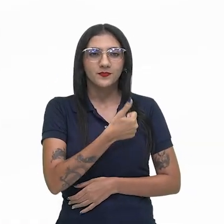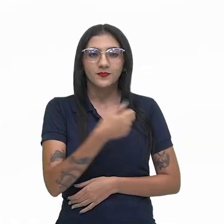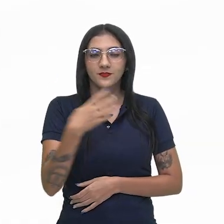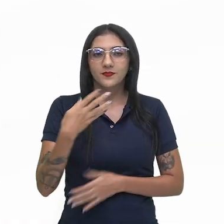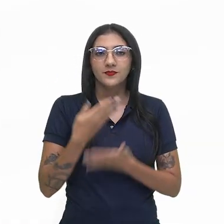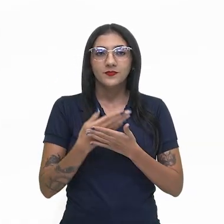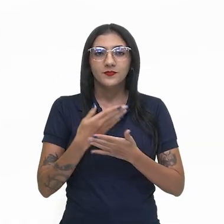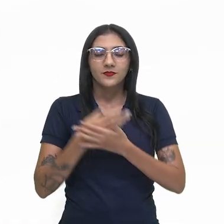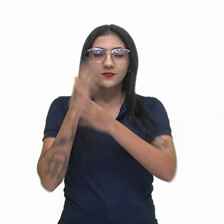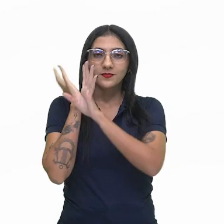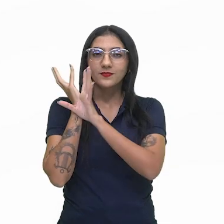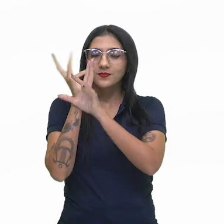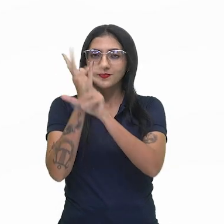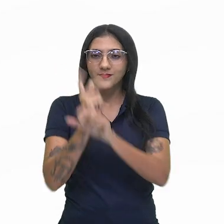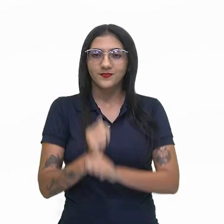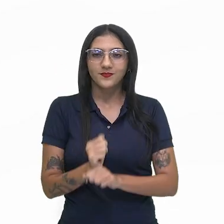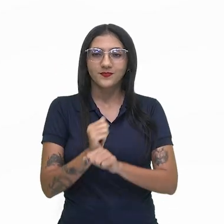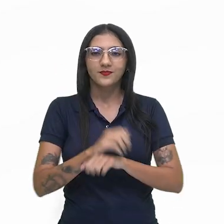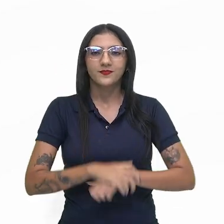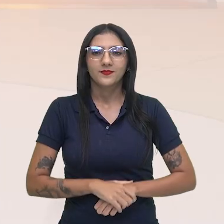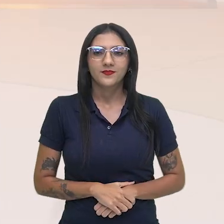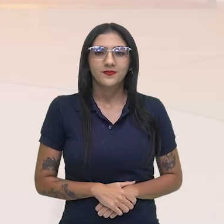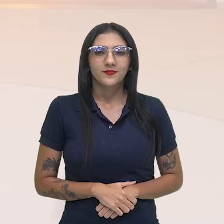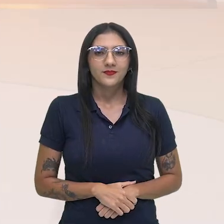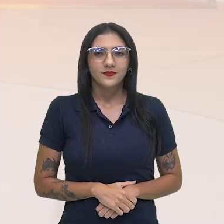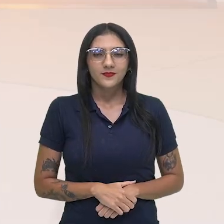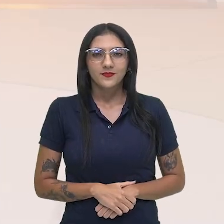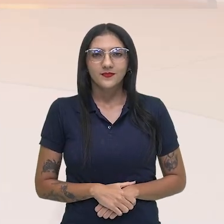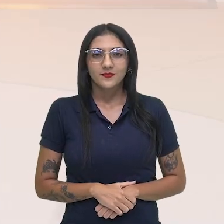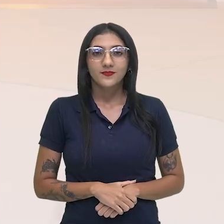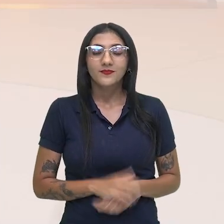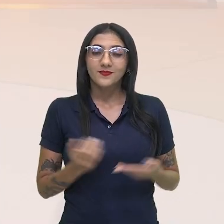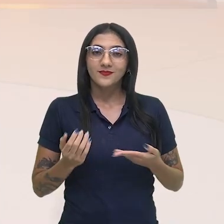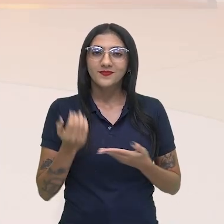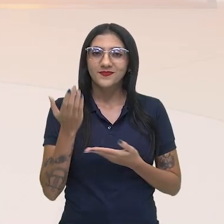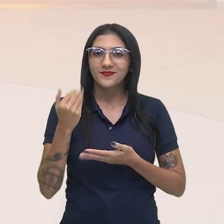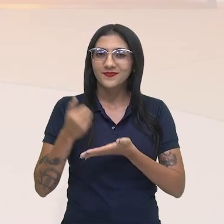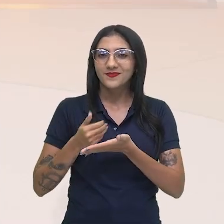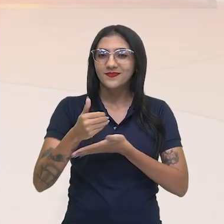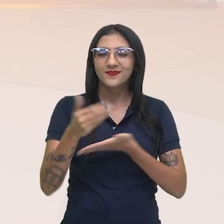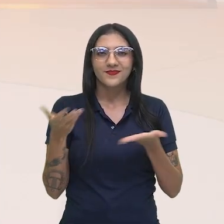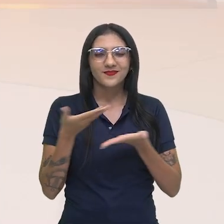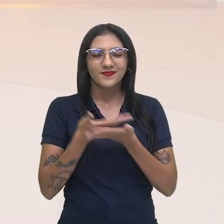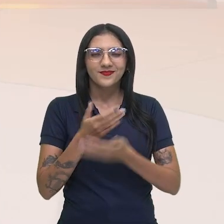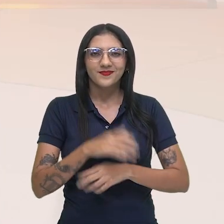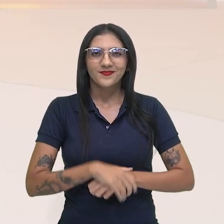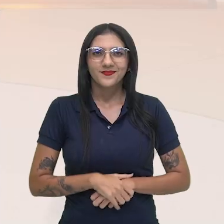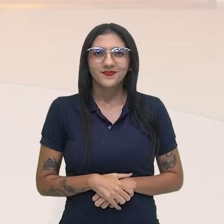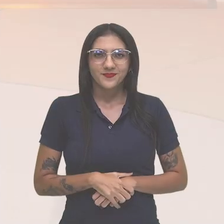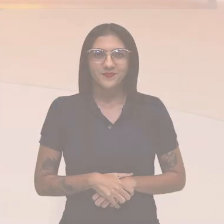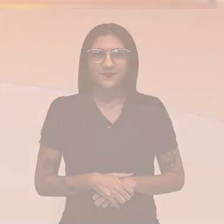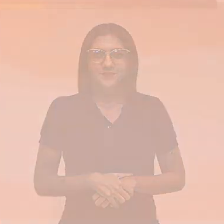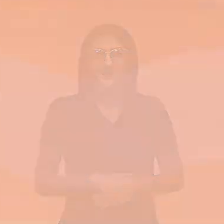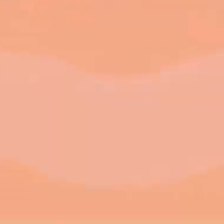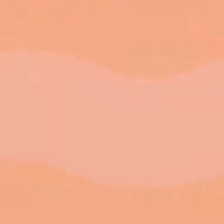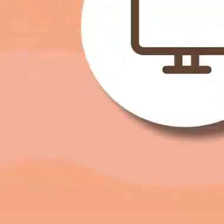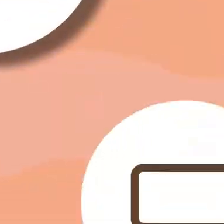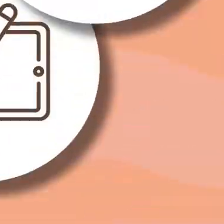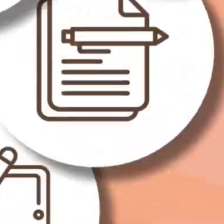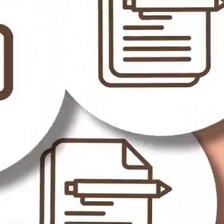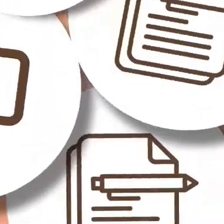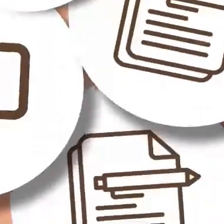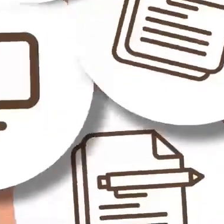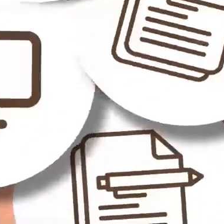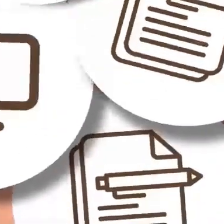de revisão e avaliação. Venham comigo e vamos à nossa revisão.